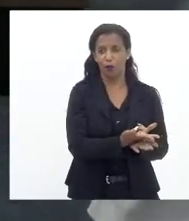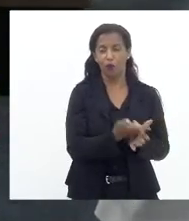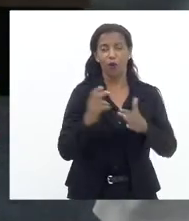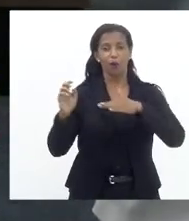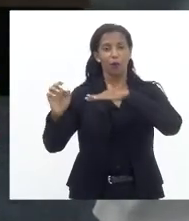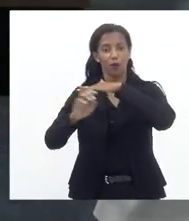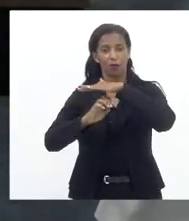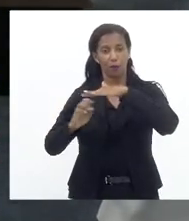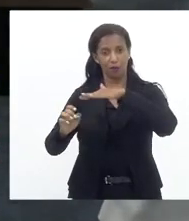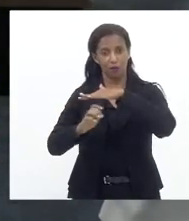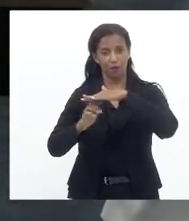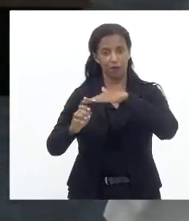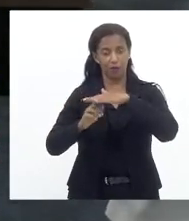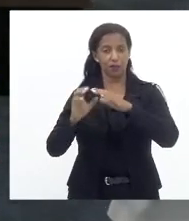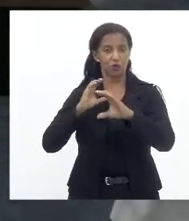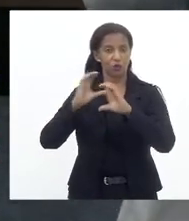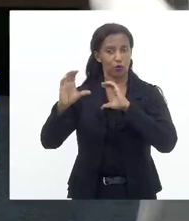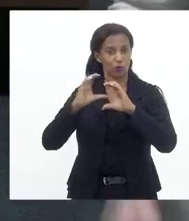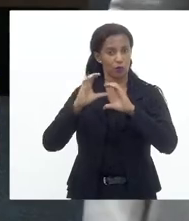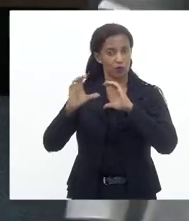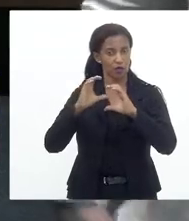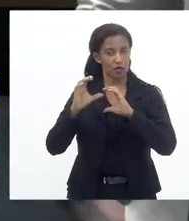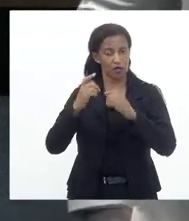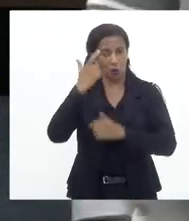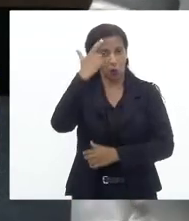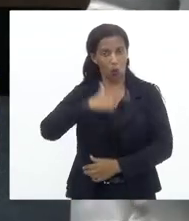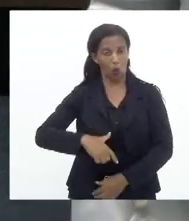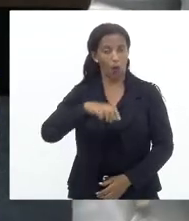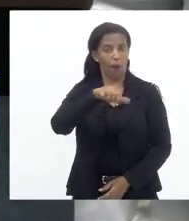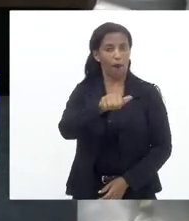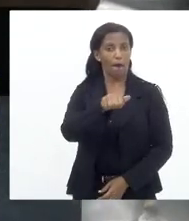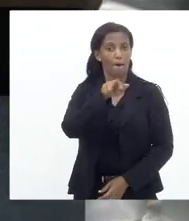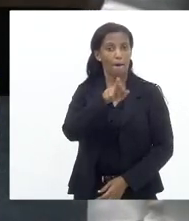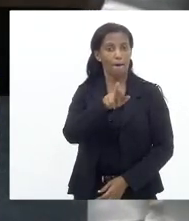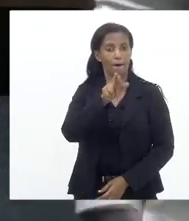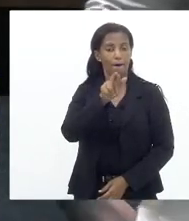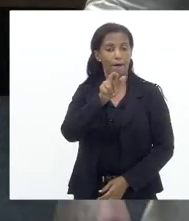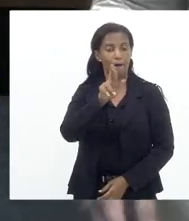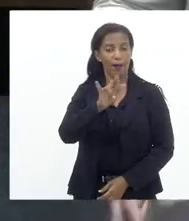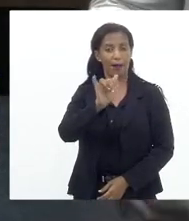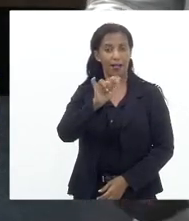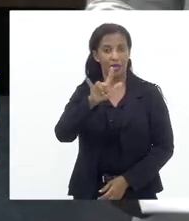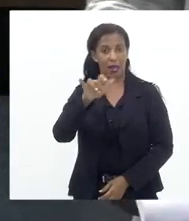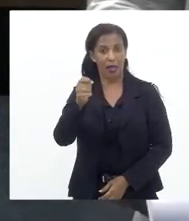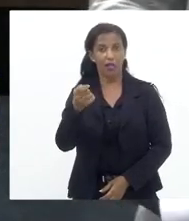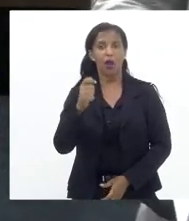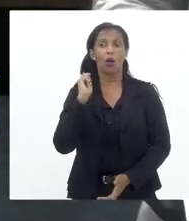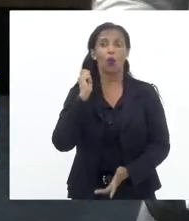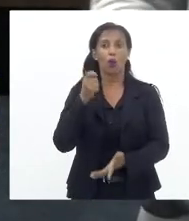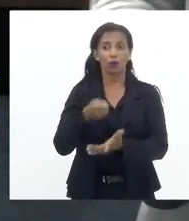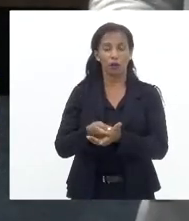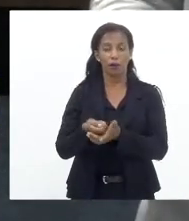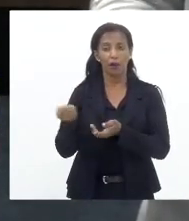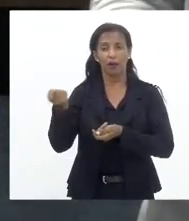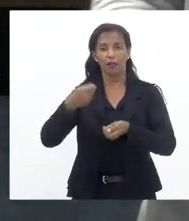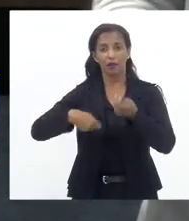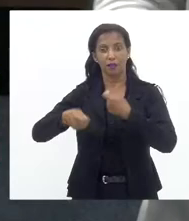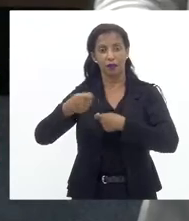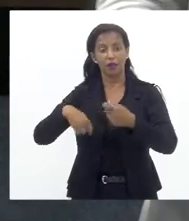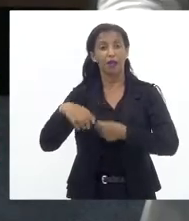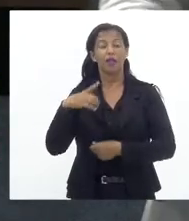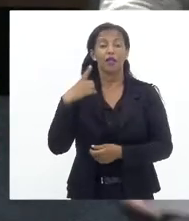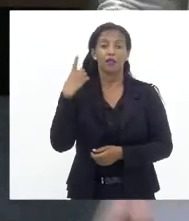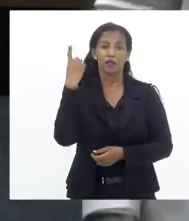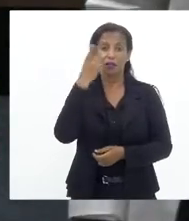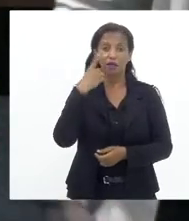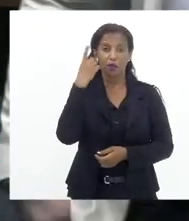empresa de streaming de comunicação quero saber se isso procede quanto foi essa negociação esse os deputados